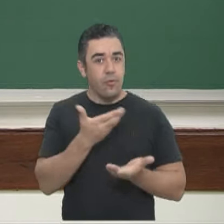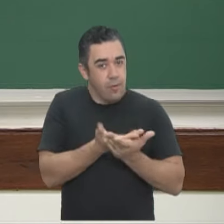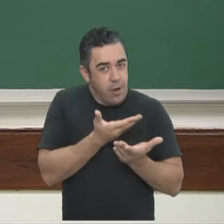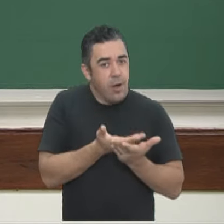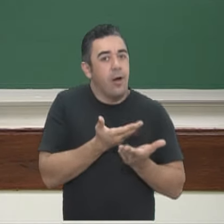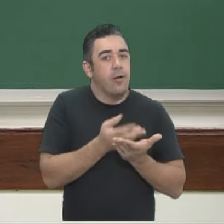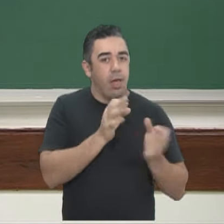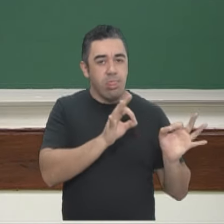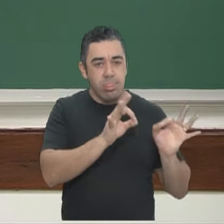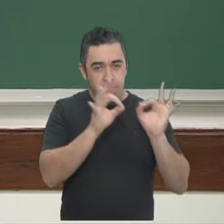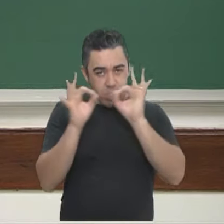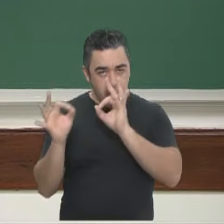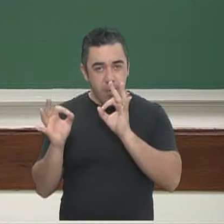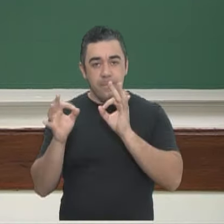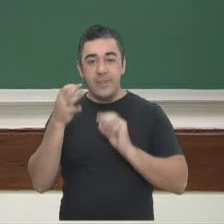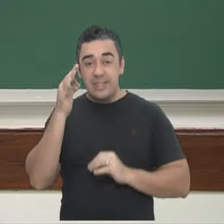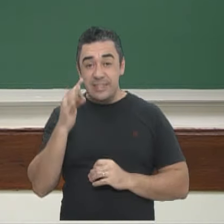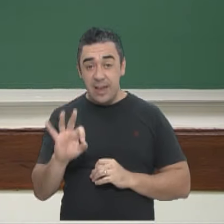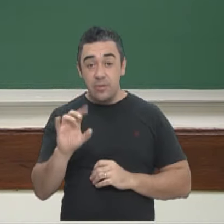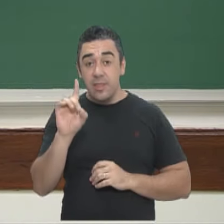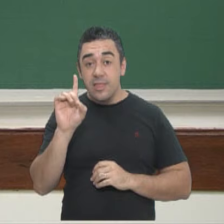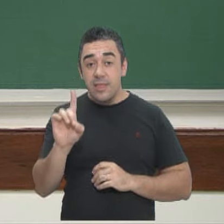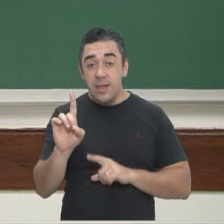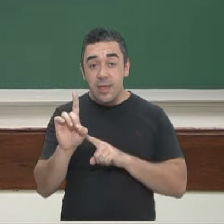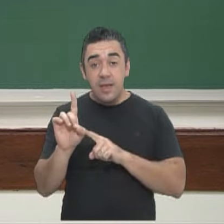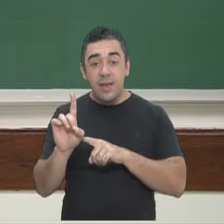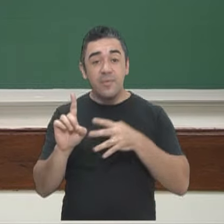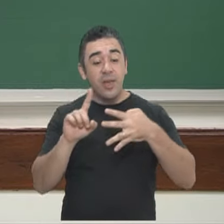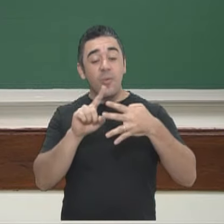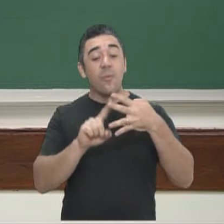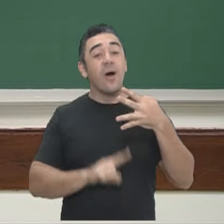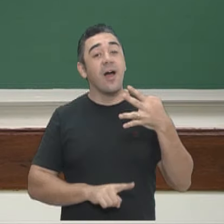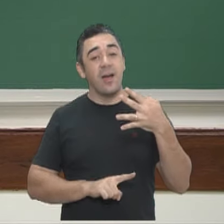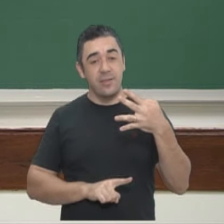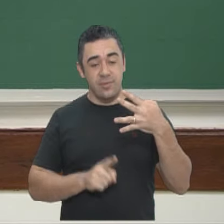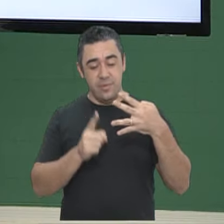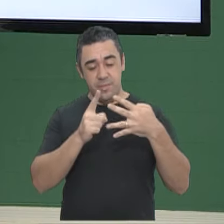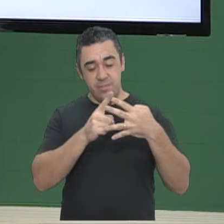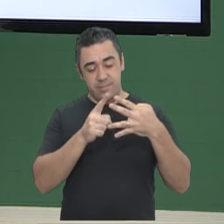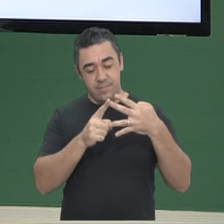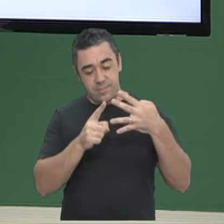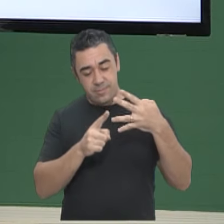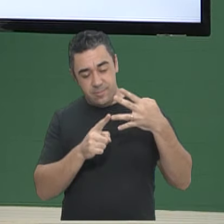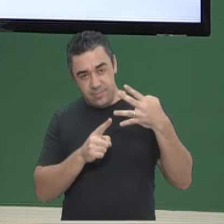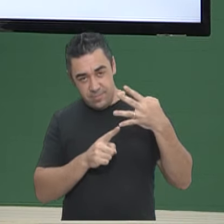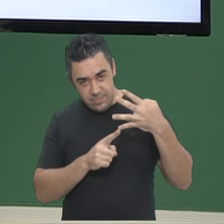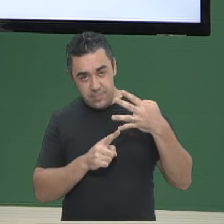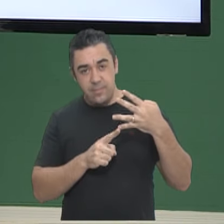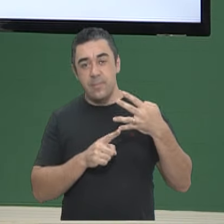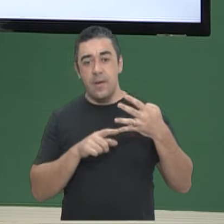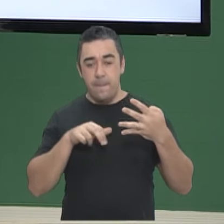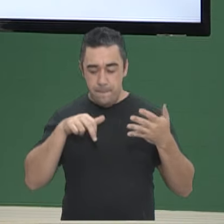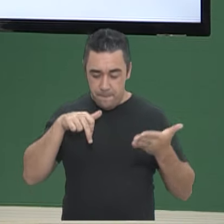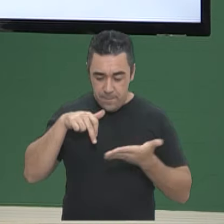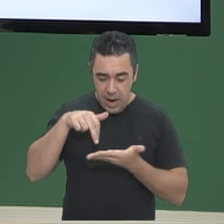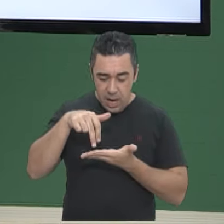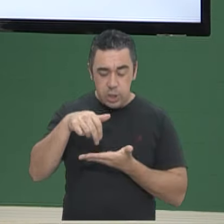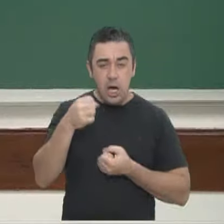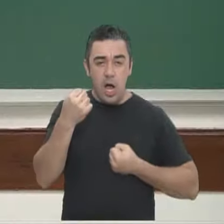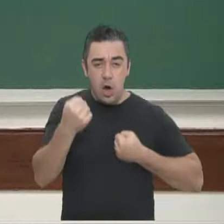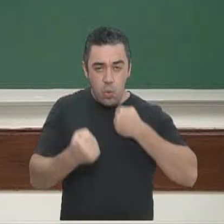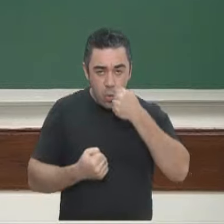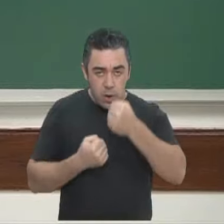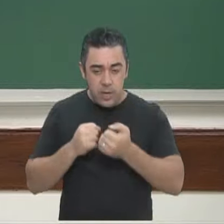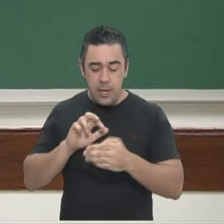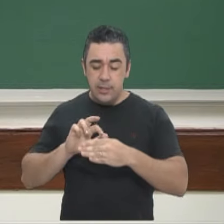né? Então, a alternativa D é a correta. Marcha, corrida, o salto e